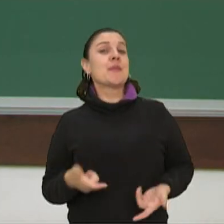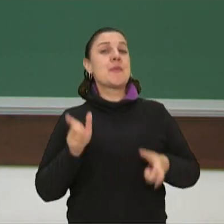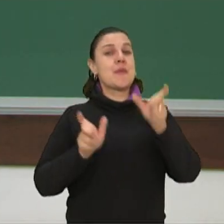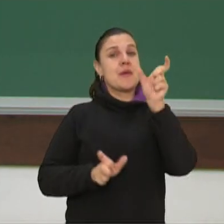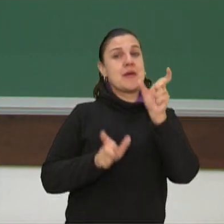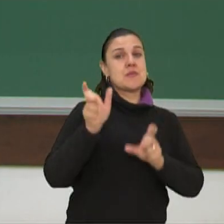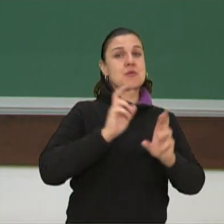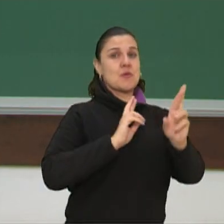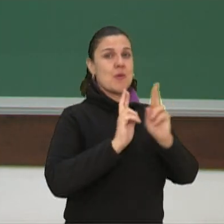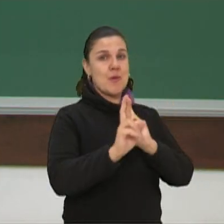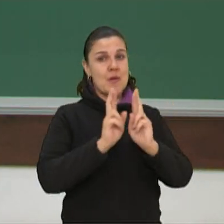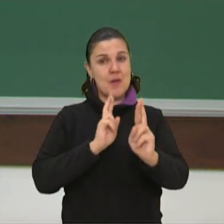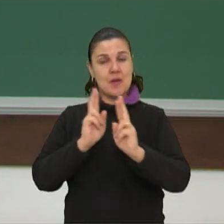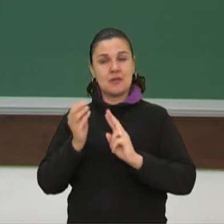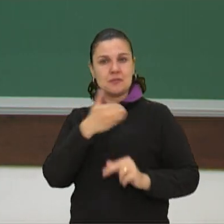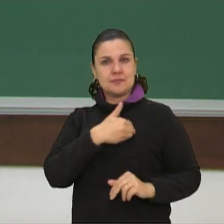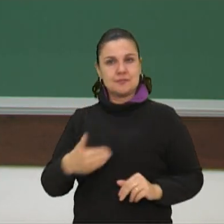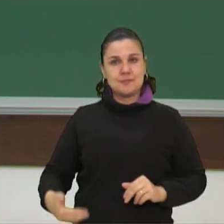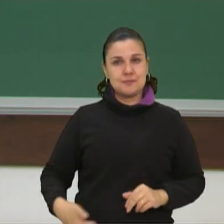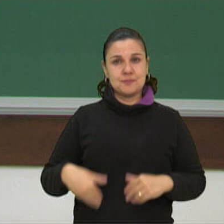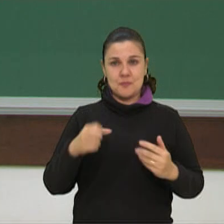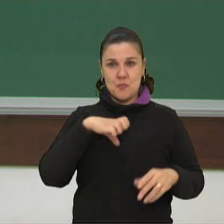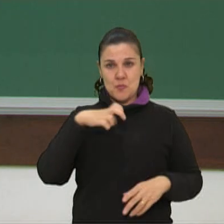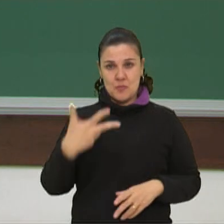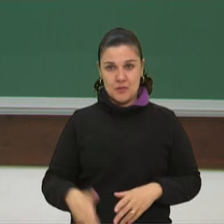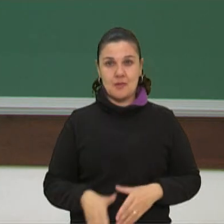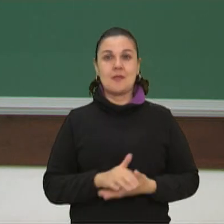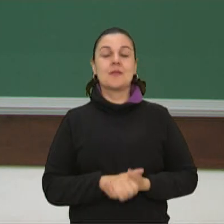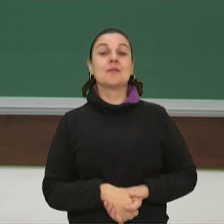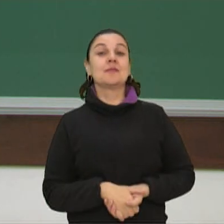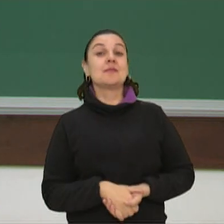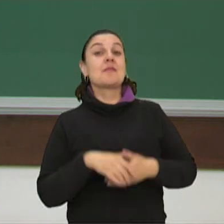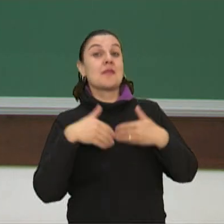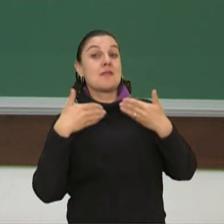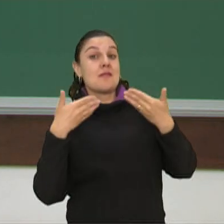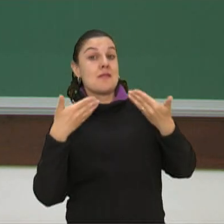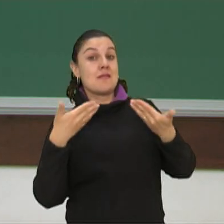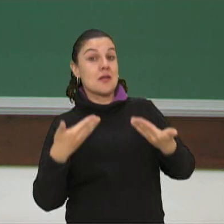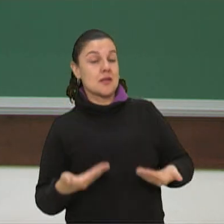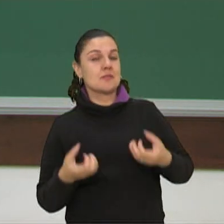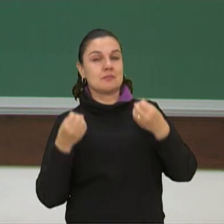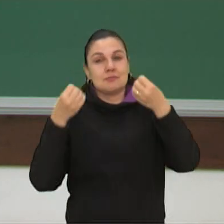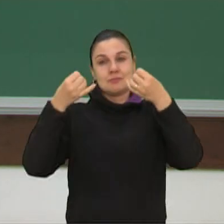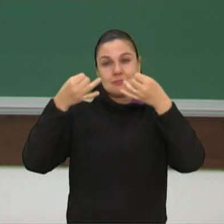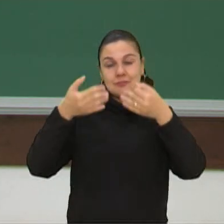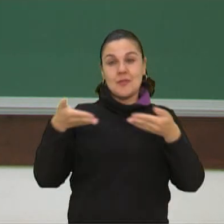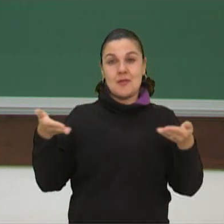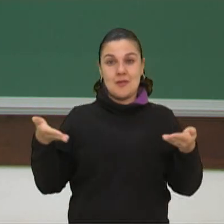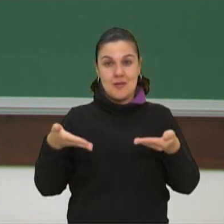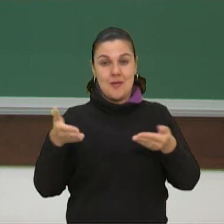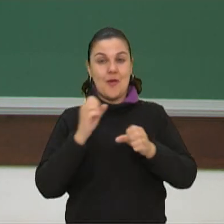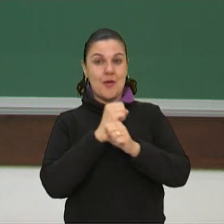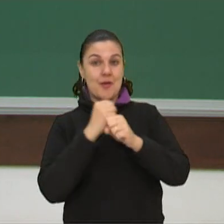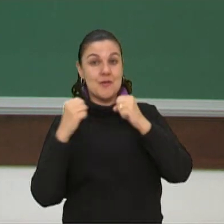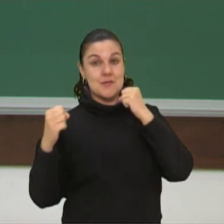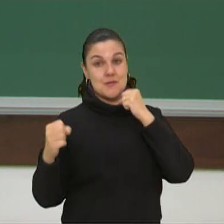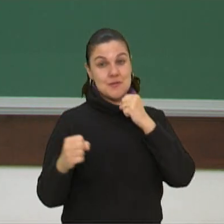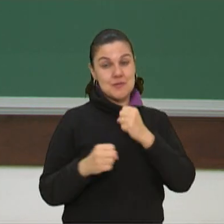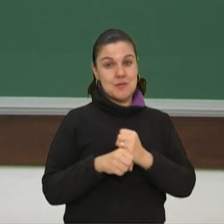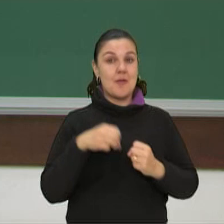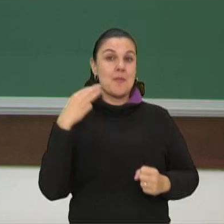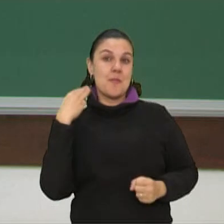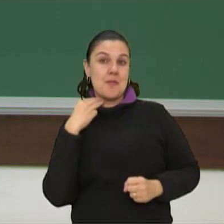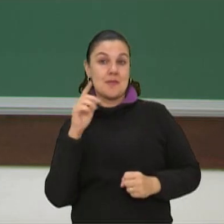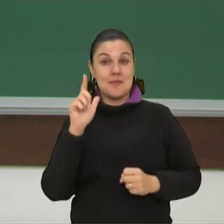se relacionavam com o governo? Então, vamos conversar sobre essas situações da sociedade mineira,